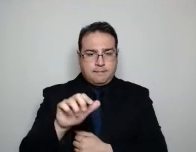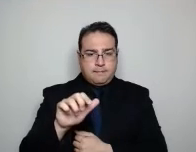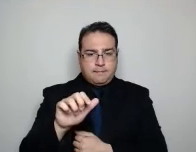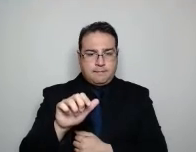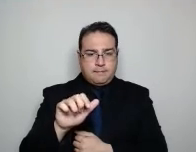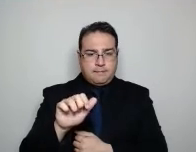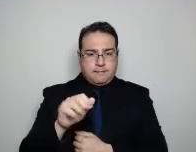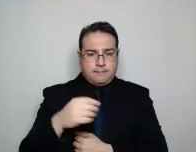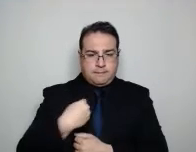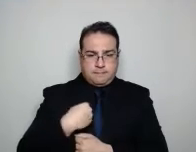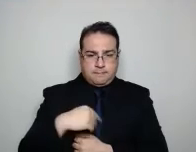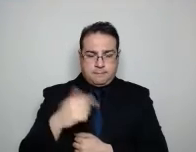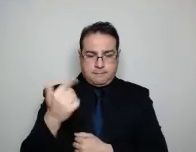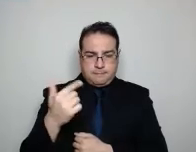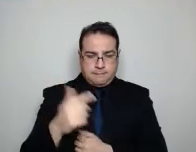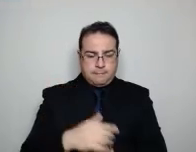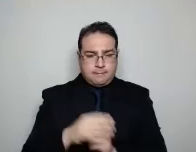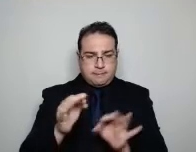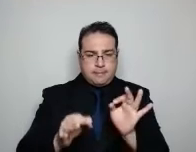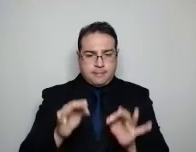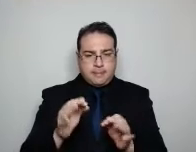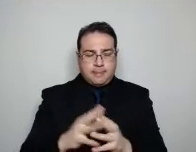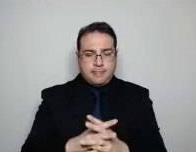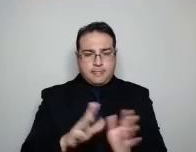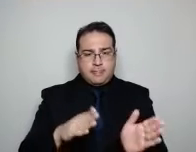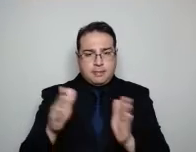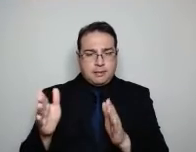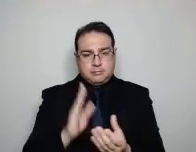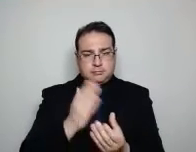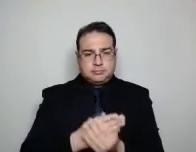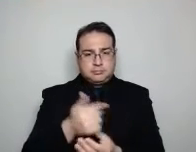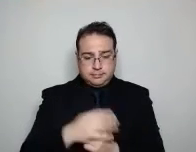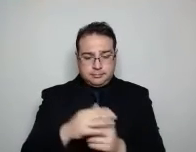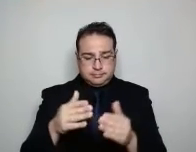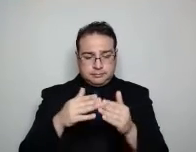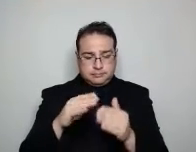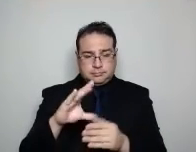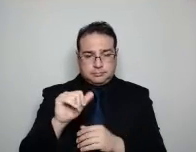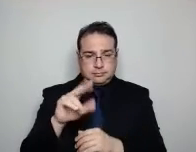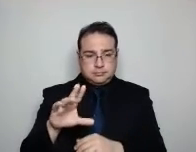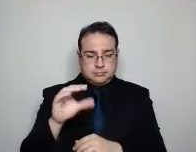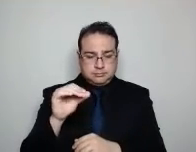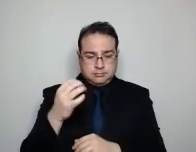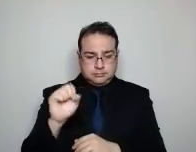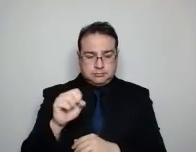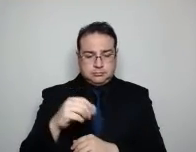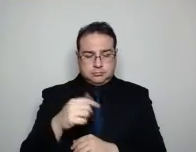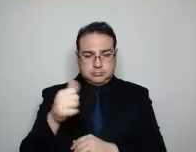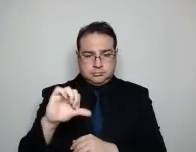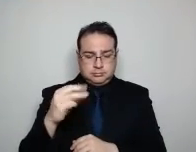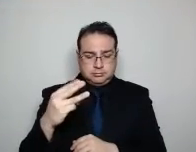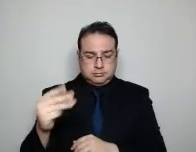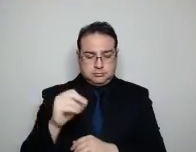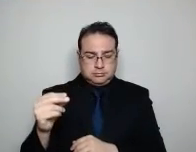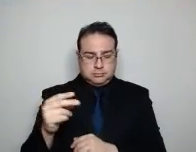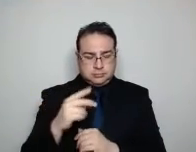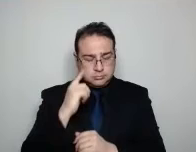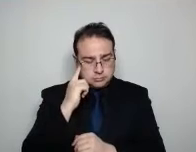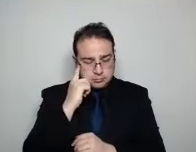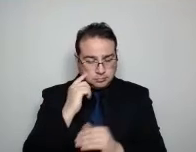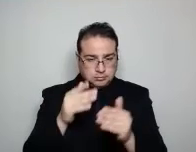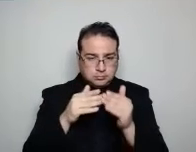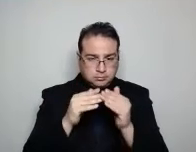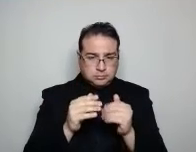S.A. Doutora Tanara Rodrigues, está presente? Ausente. Está julgado, então.